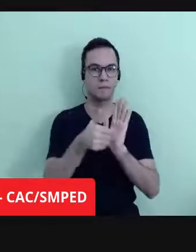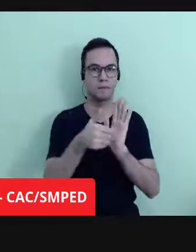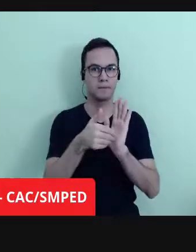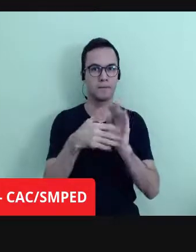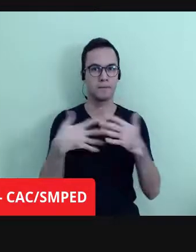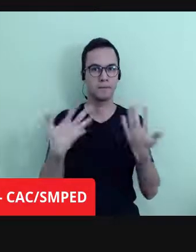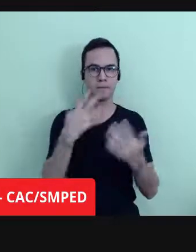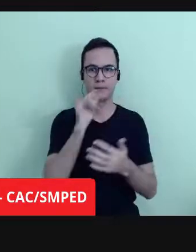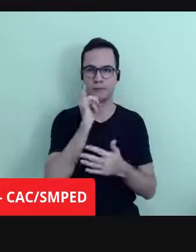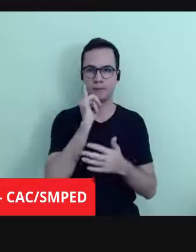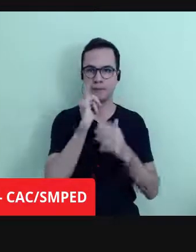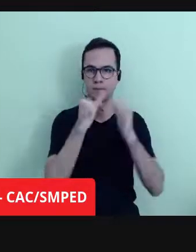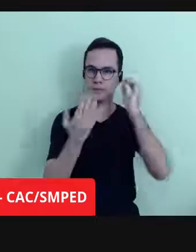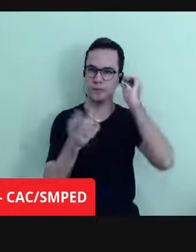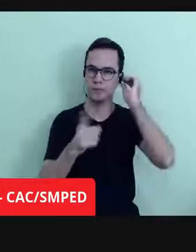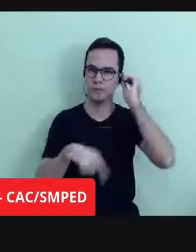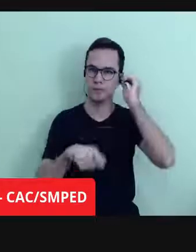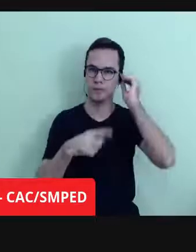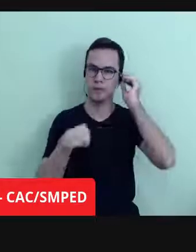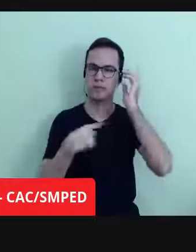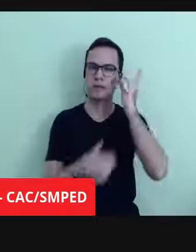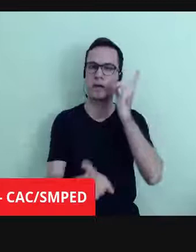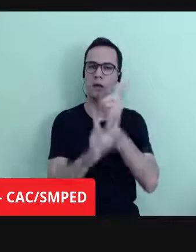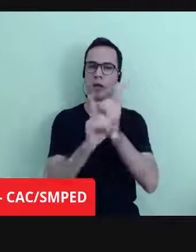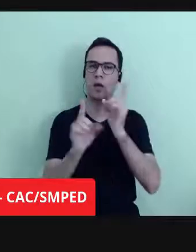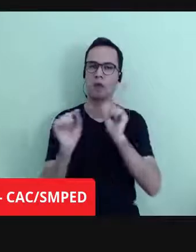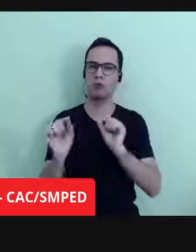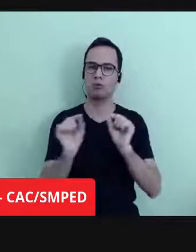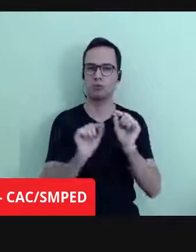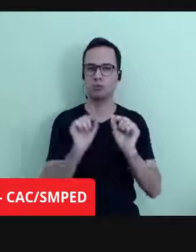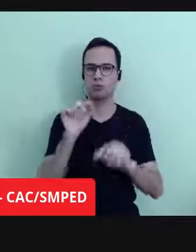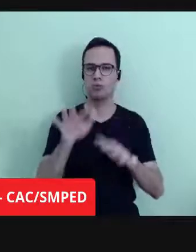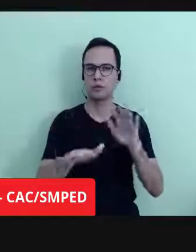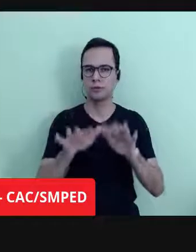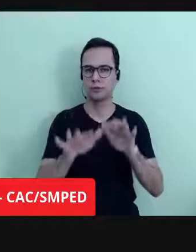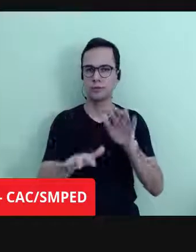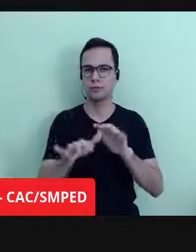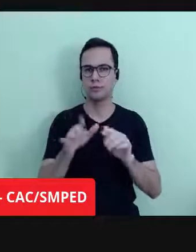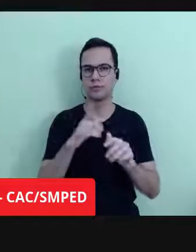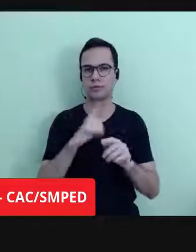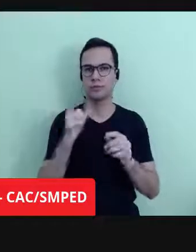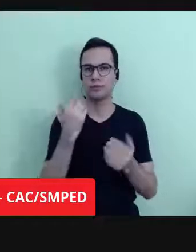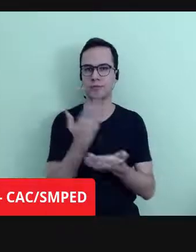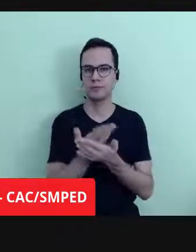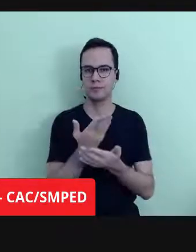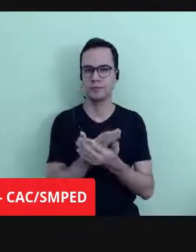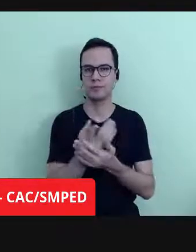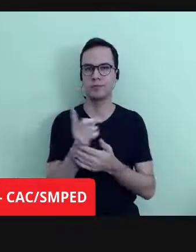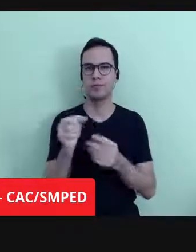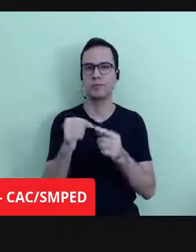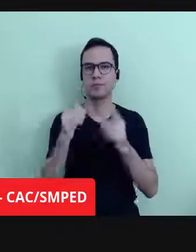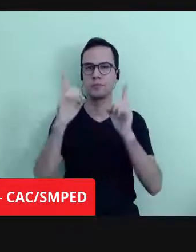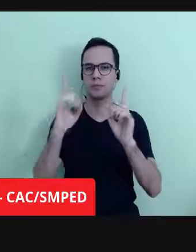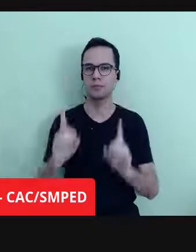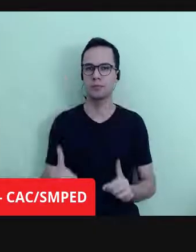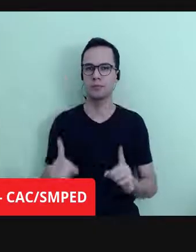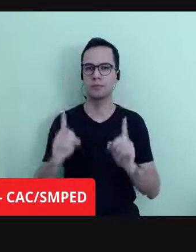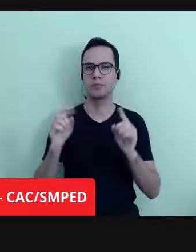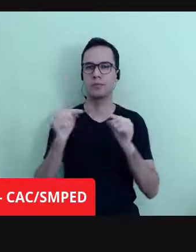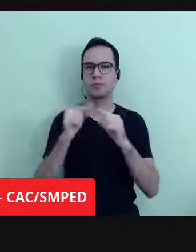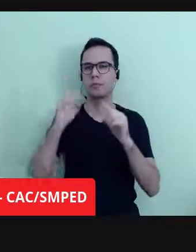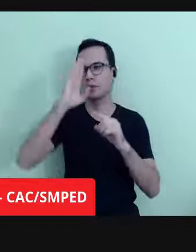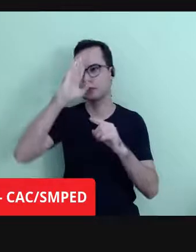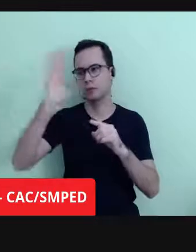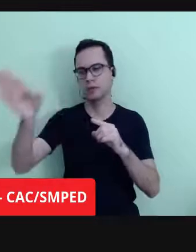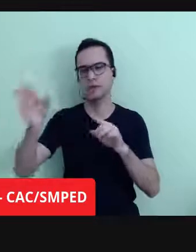por exemplo, o que que a gente acaba encontrando muitas vezes, né, nesses estudos relacionados à pessoa com deficiência, são referências do